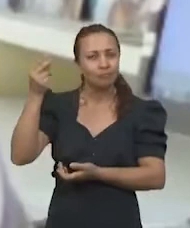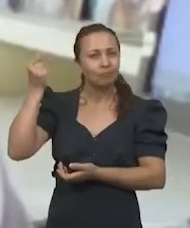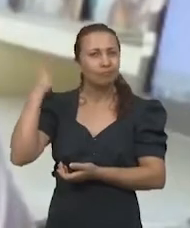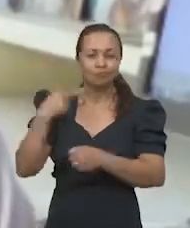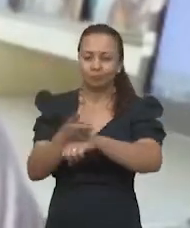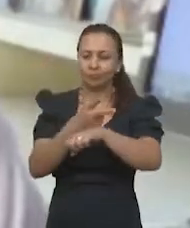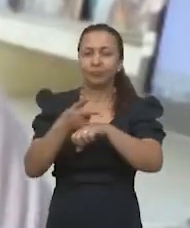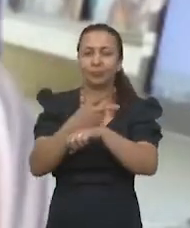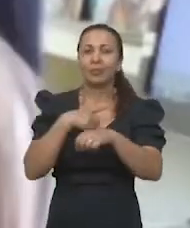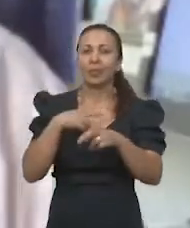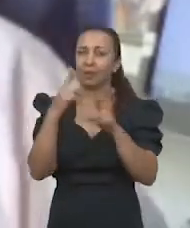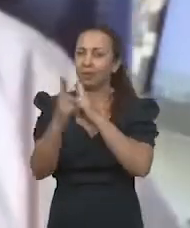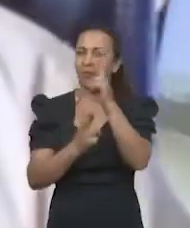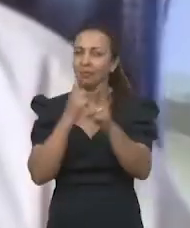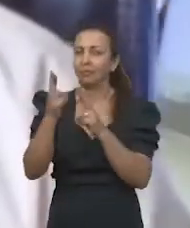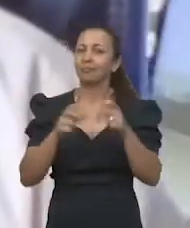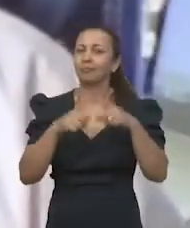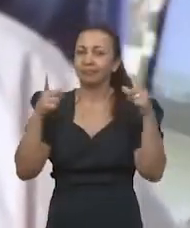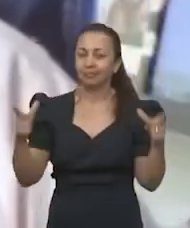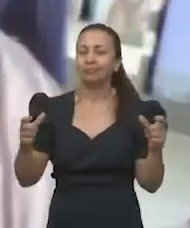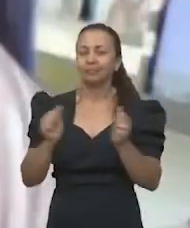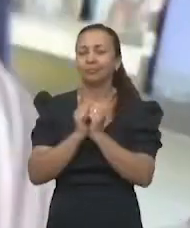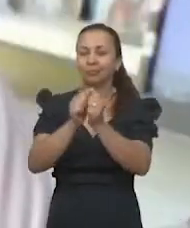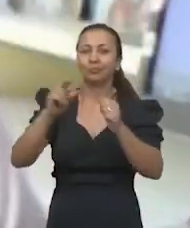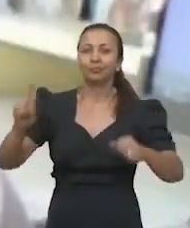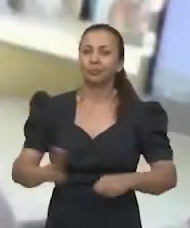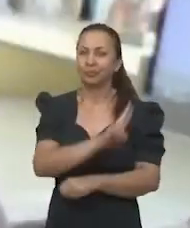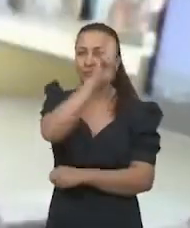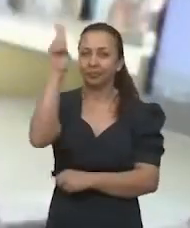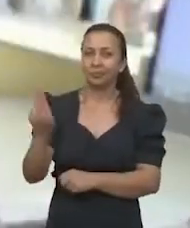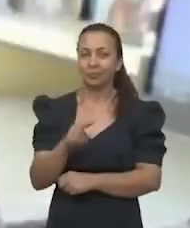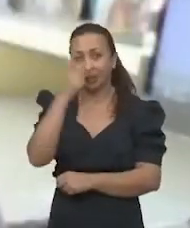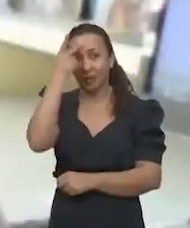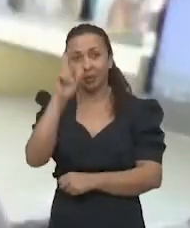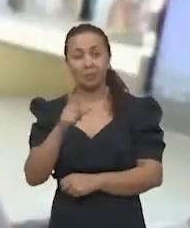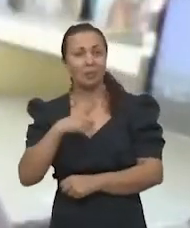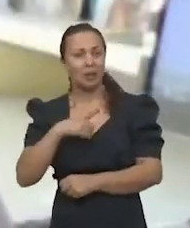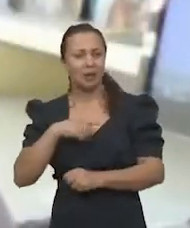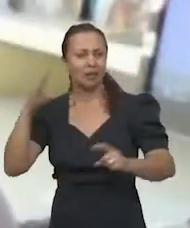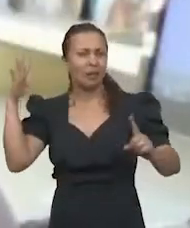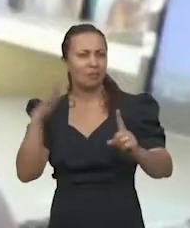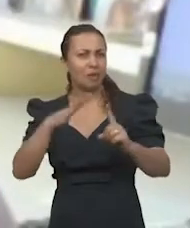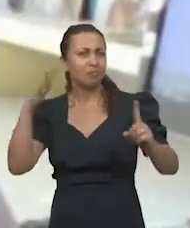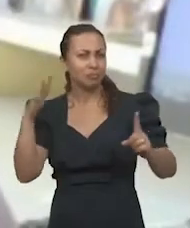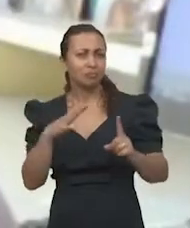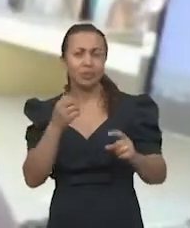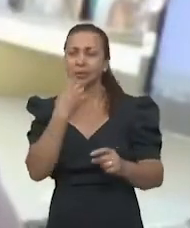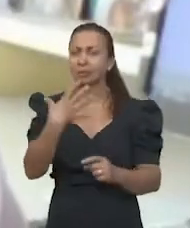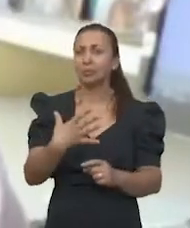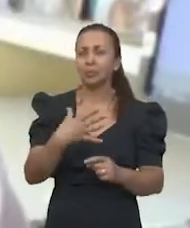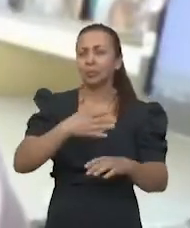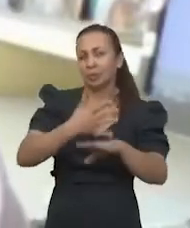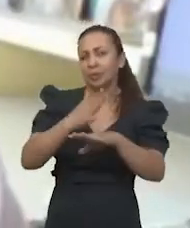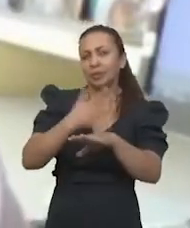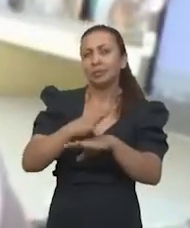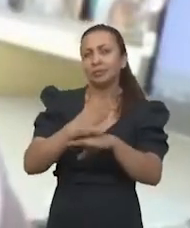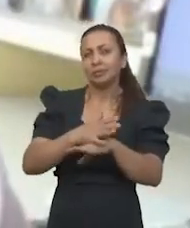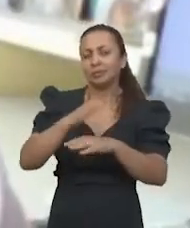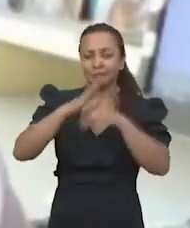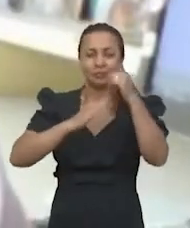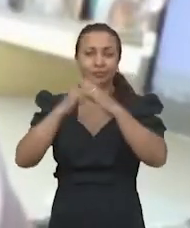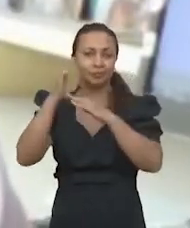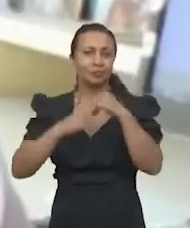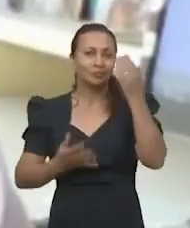muito tempo, busca ter uma interrelação muito grande com as universidades, no sentido de estimular o bom